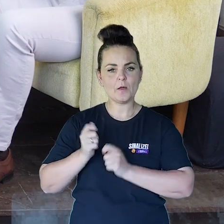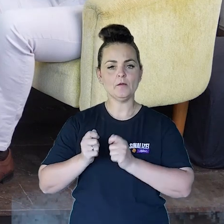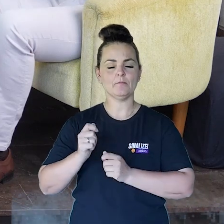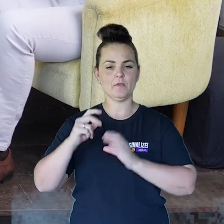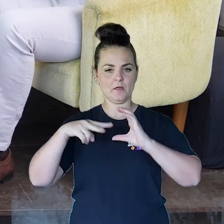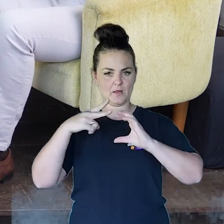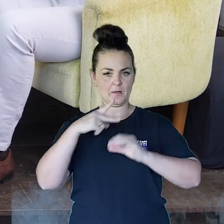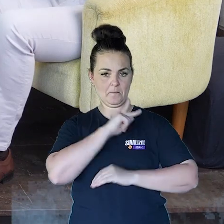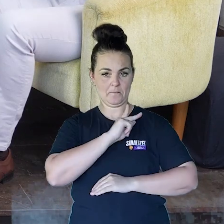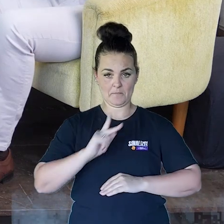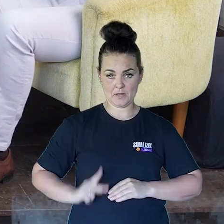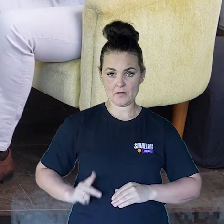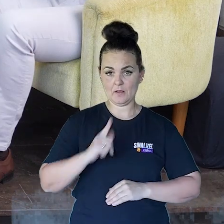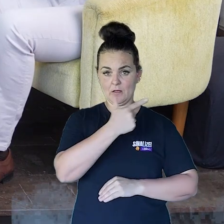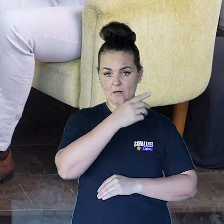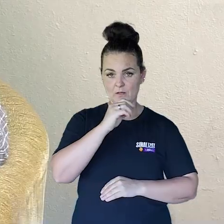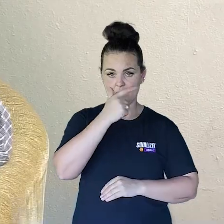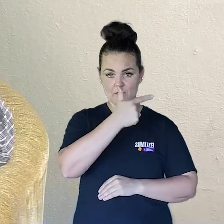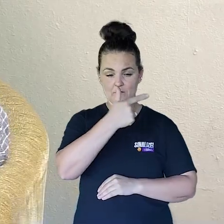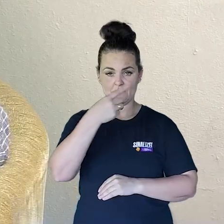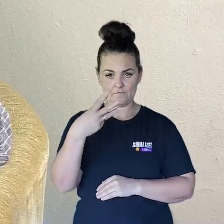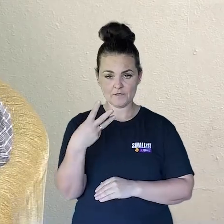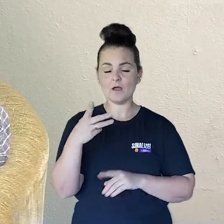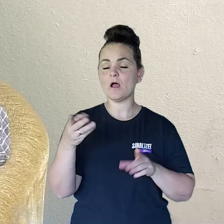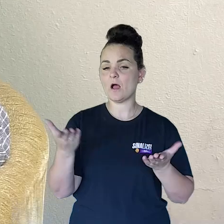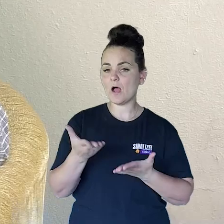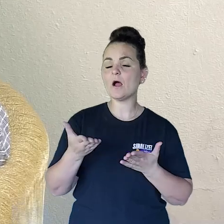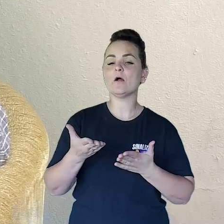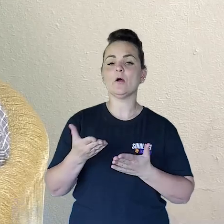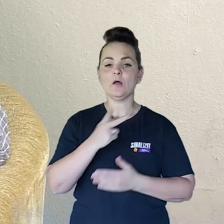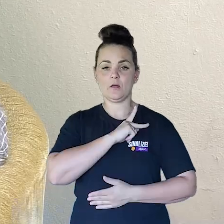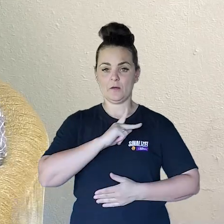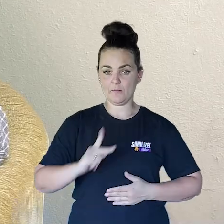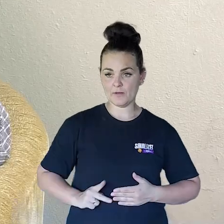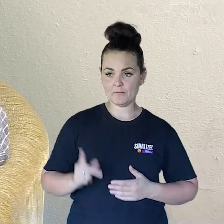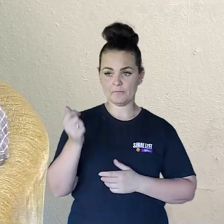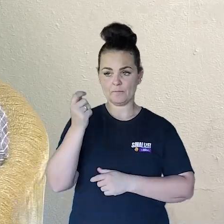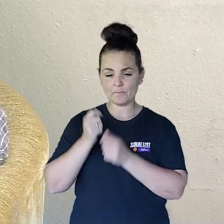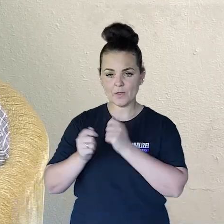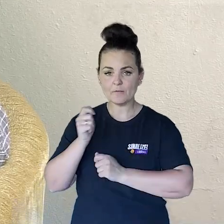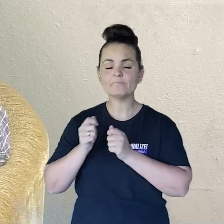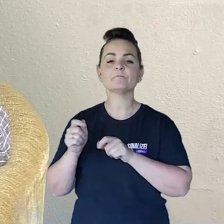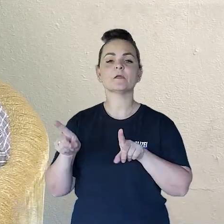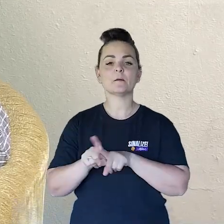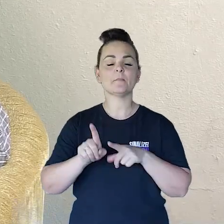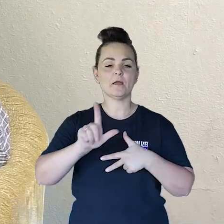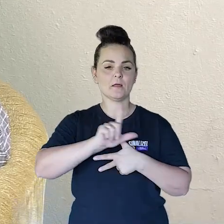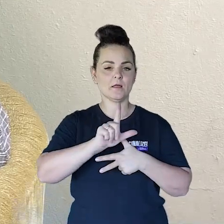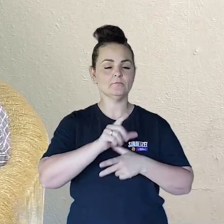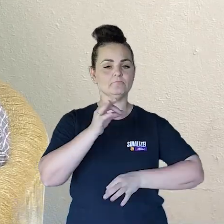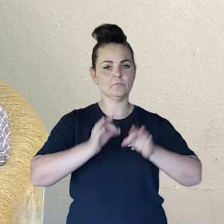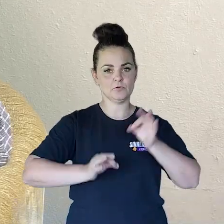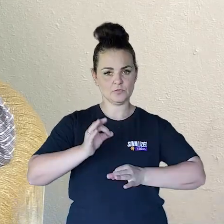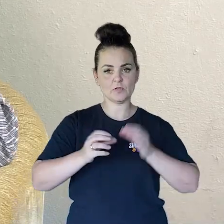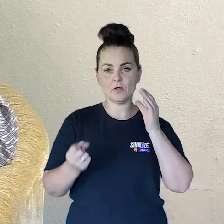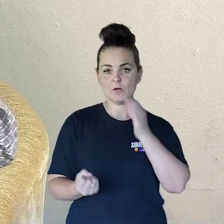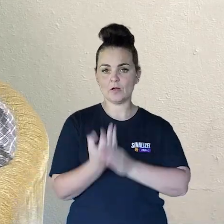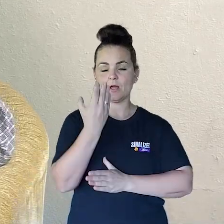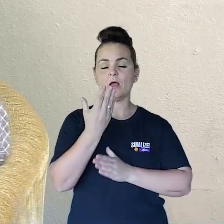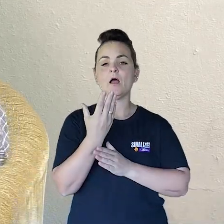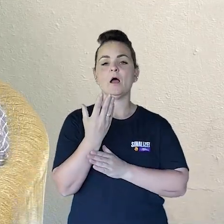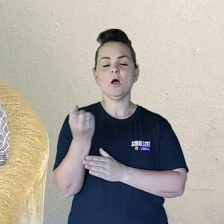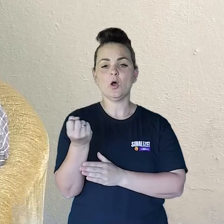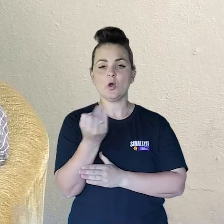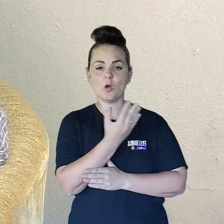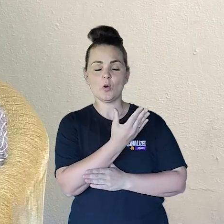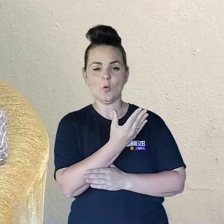presidente da Câmara no ano 2023, atualmente presidente da Comissão de Orçamento e membro da Comissão de Legislação e Justiça. Criei o